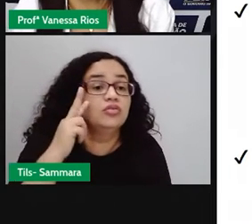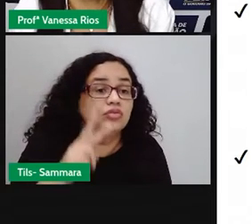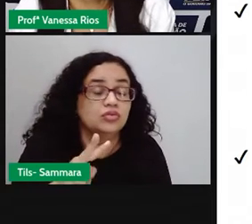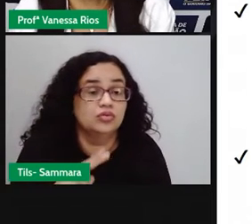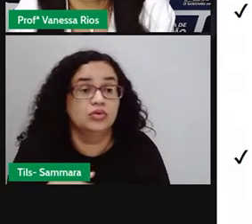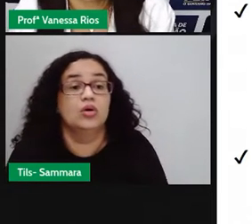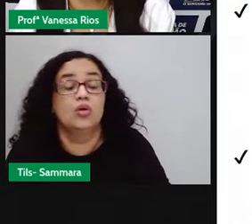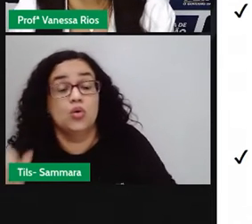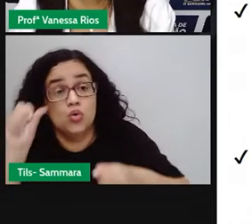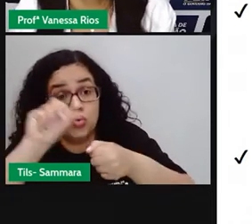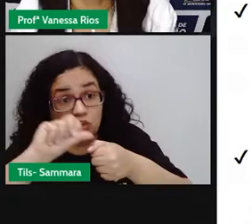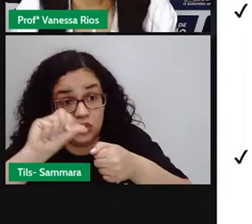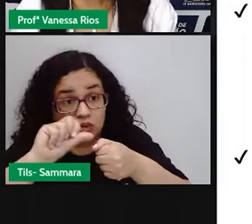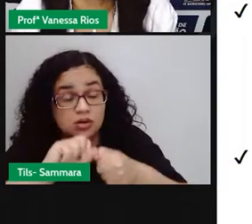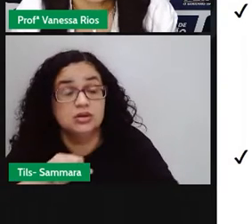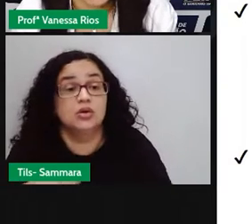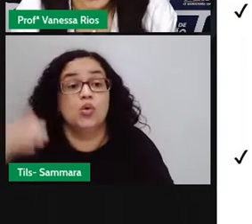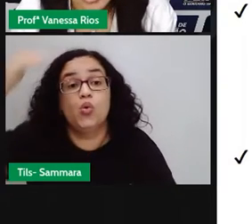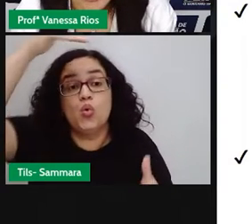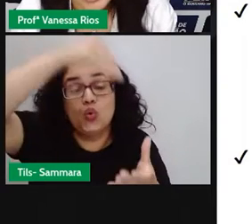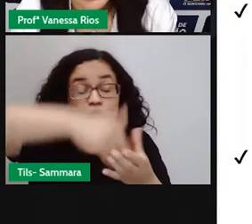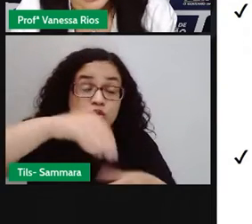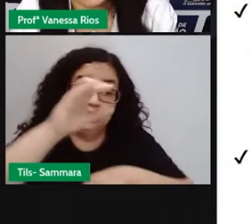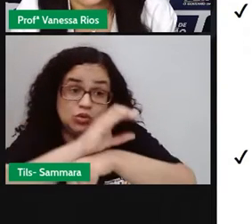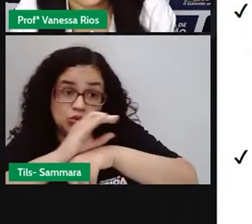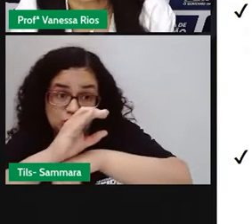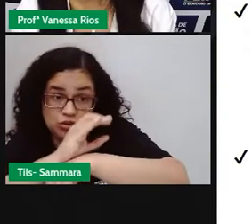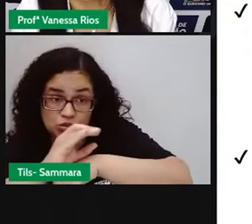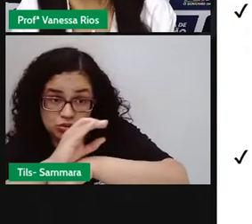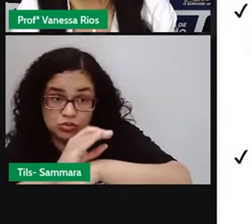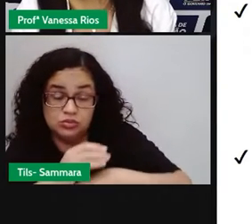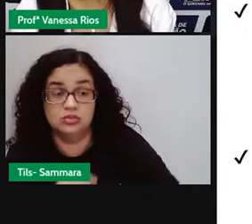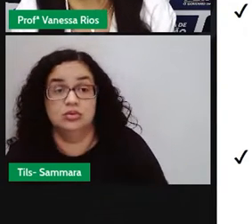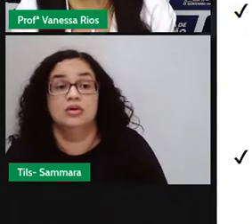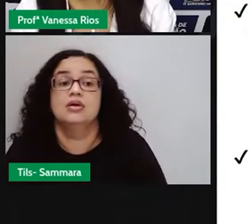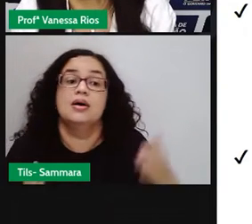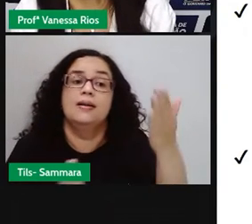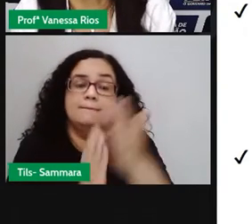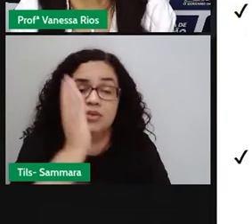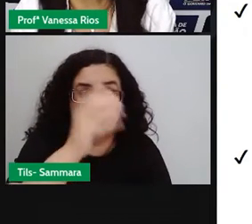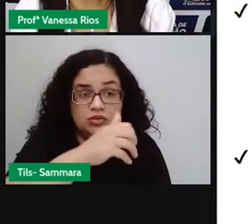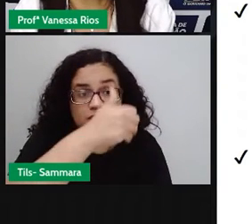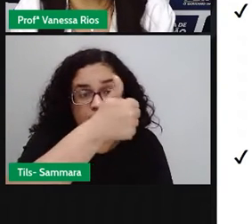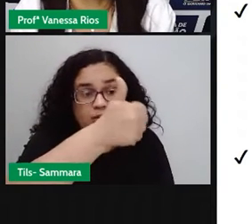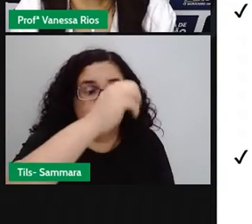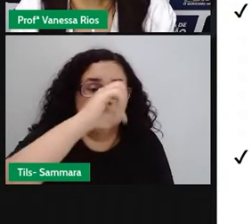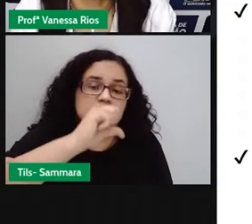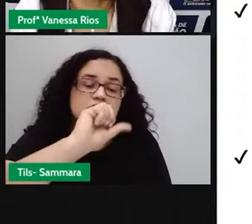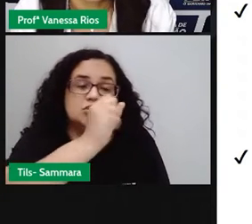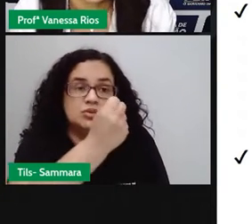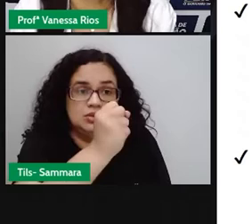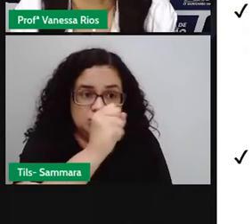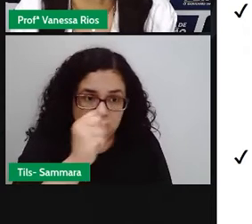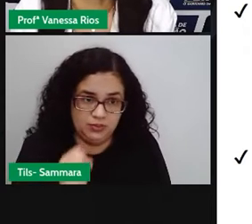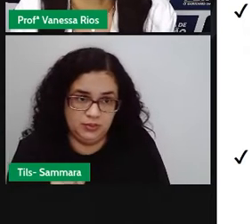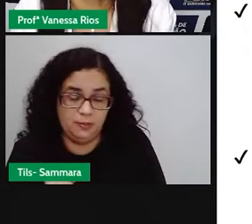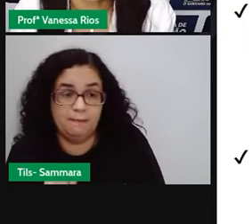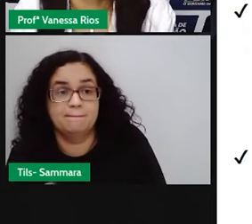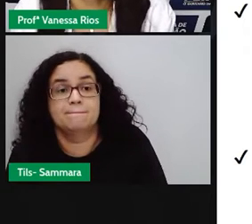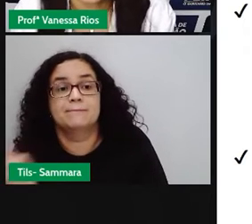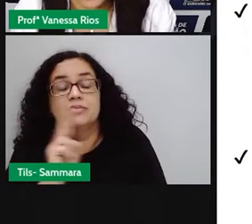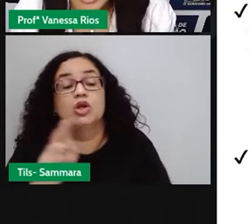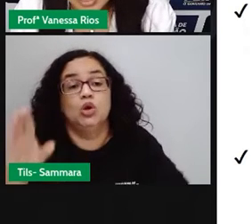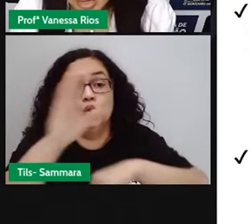a construção, né, da última Constituição, que foi aprovada em 1988, a chamada